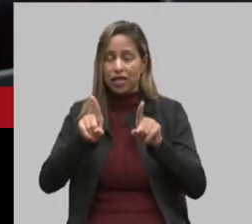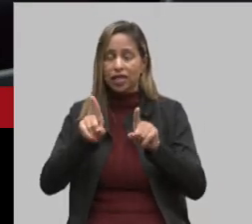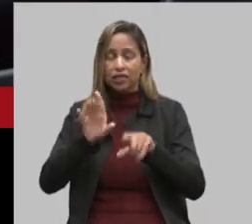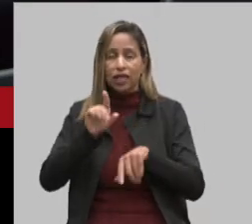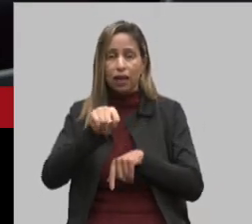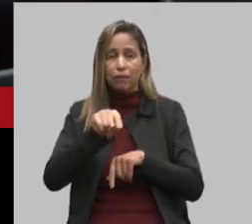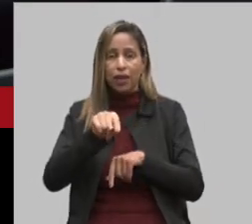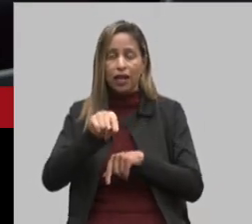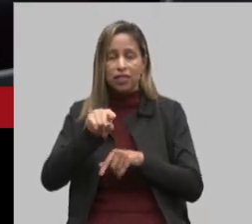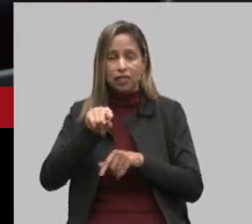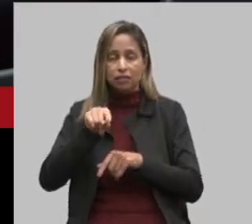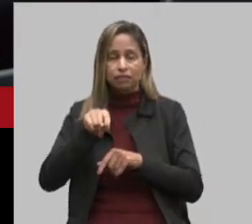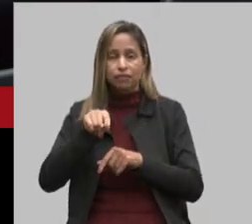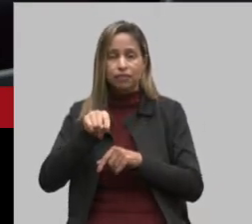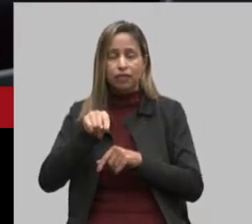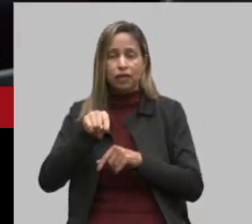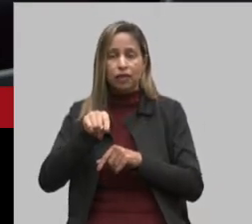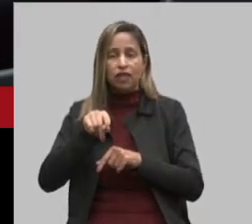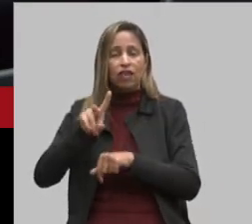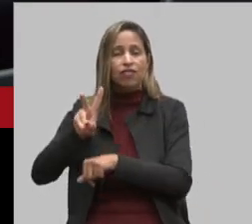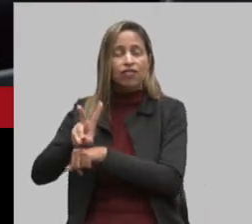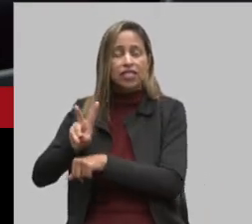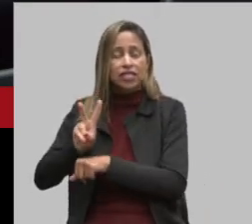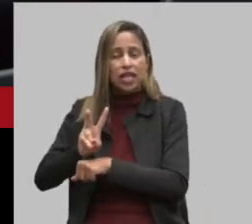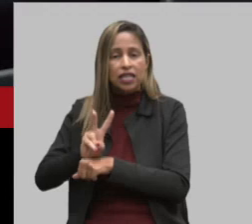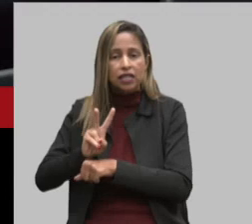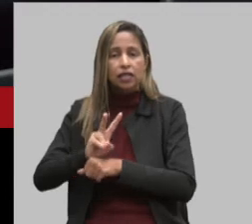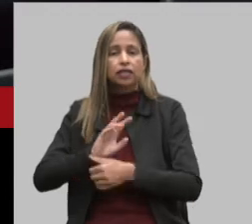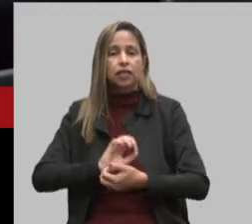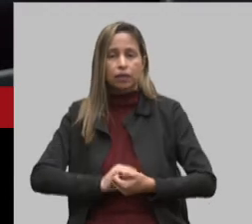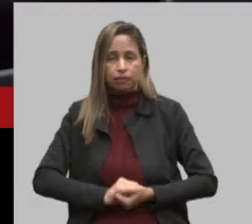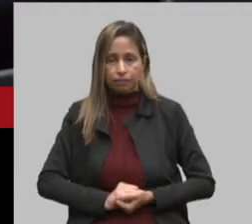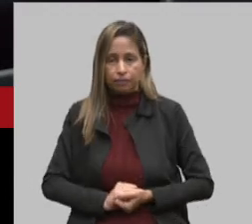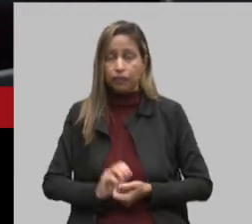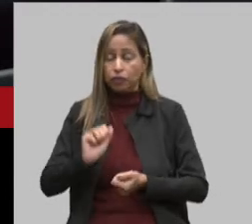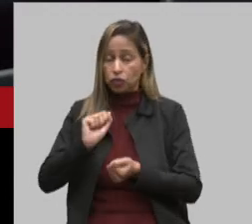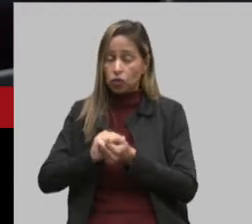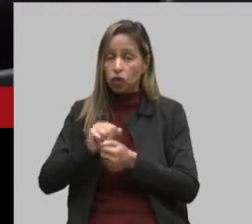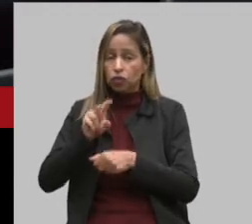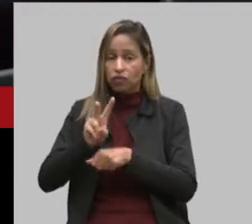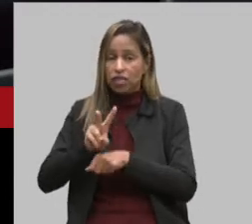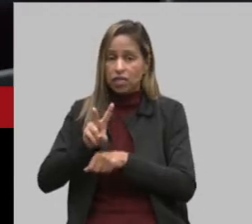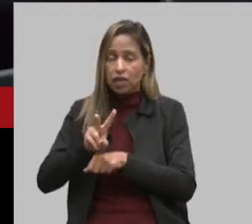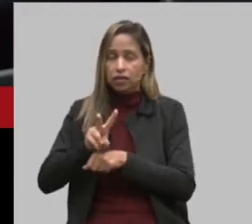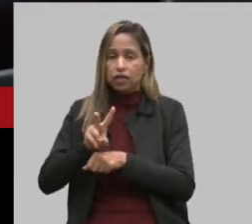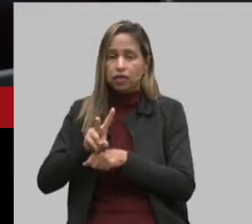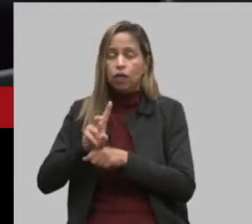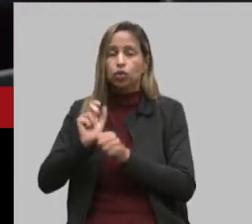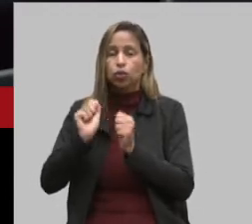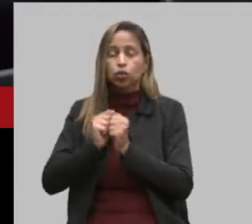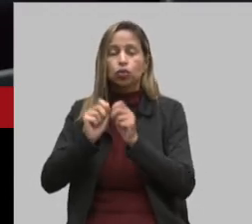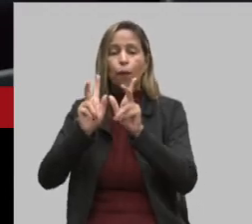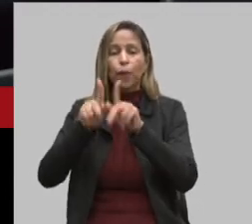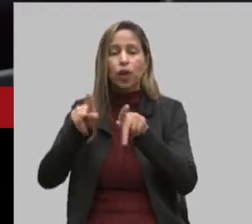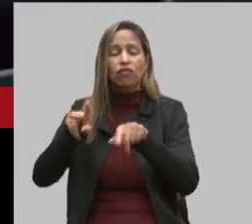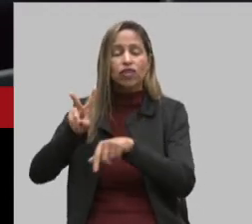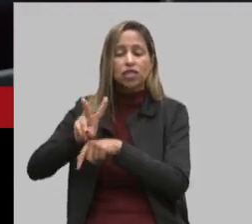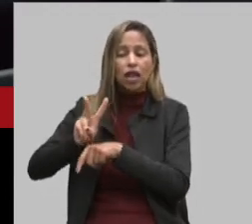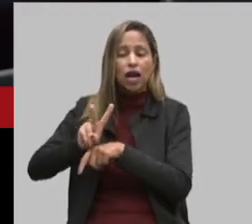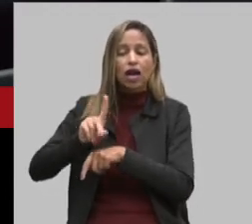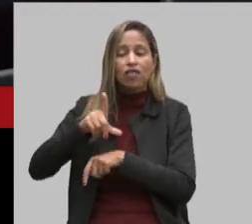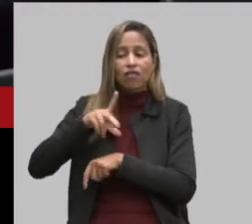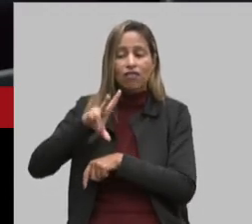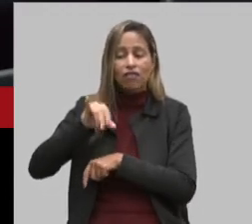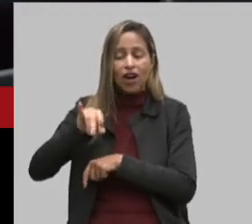mais firme tem uma fiscalização em cima dela uma fiscalização em cima dos professores para ver se vai ter ou